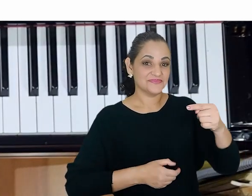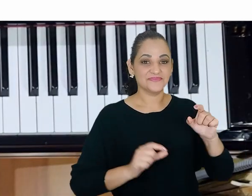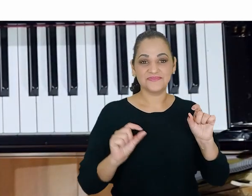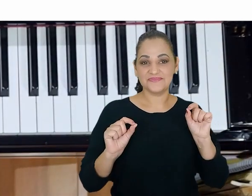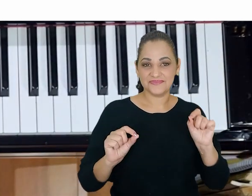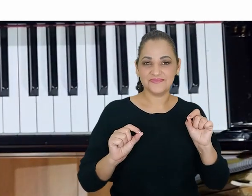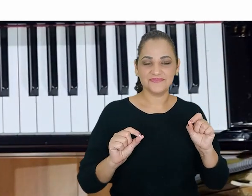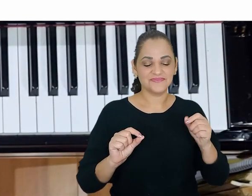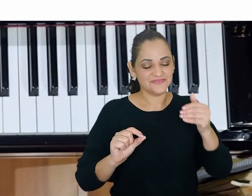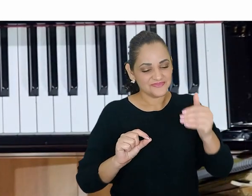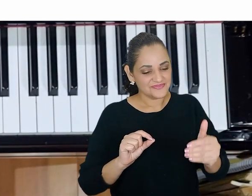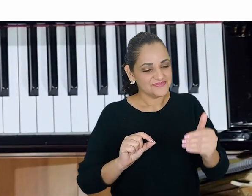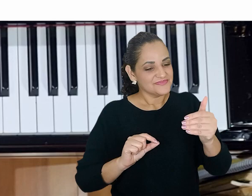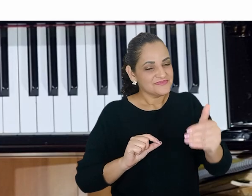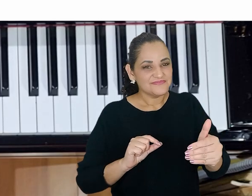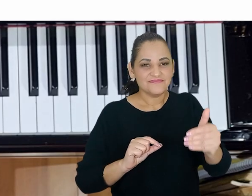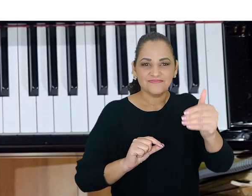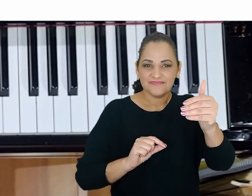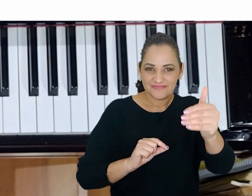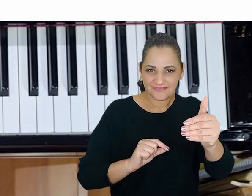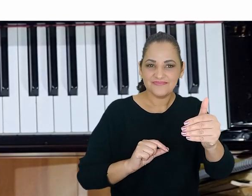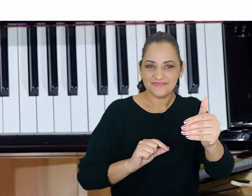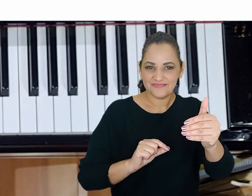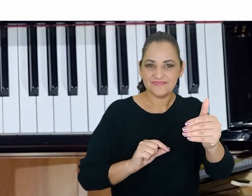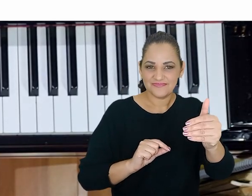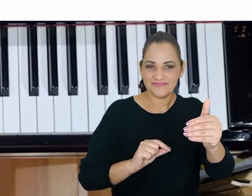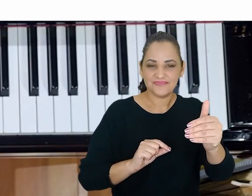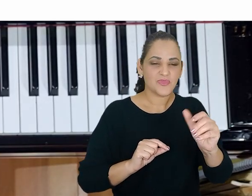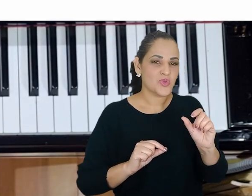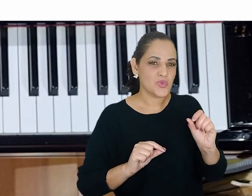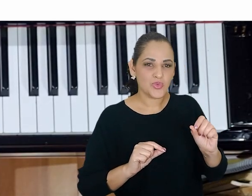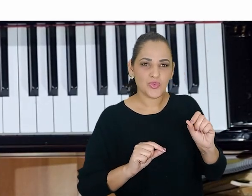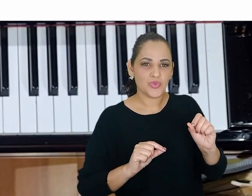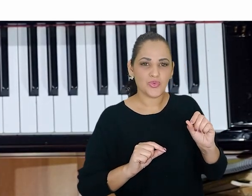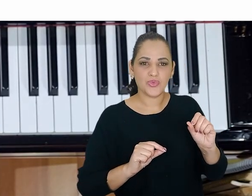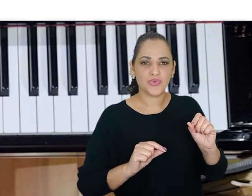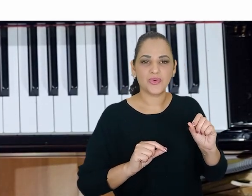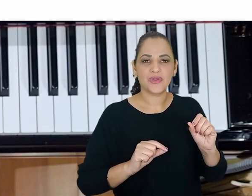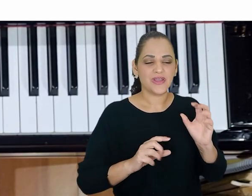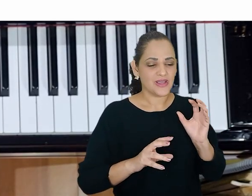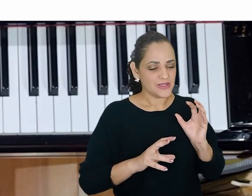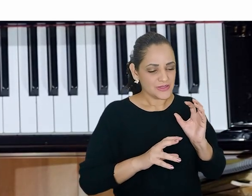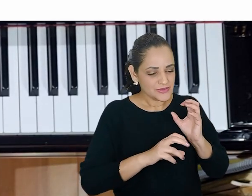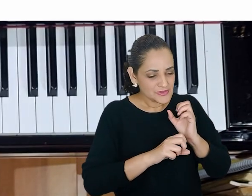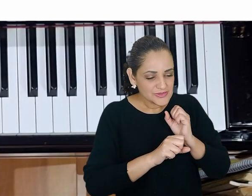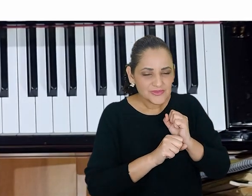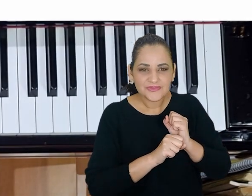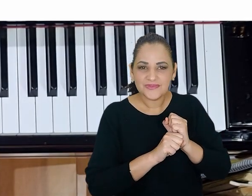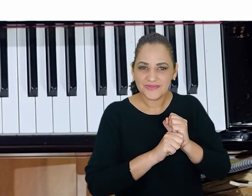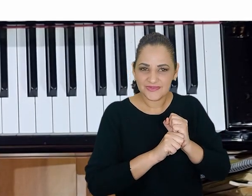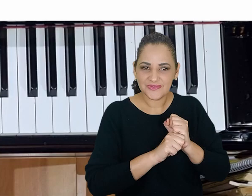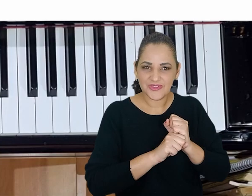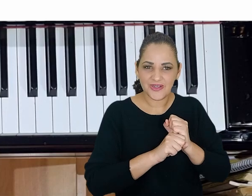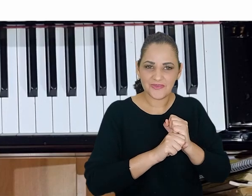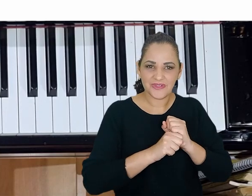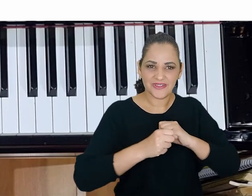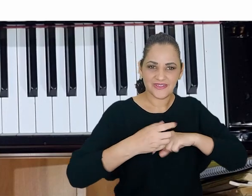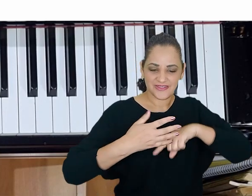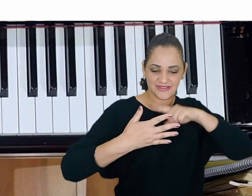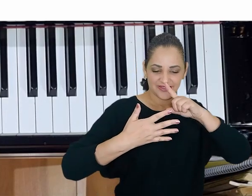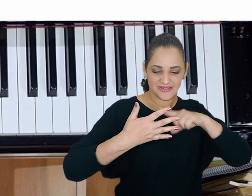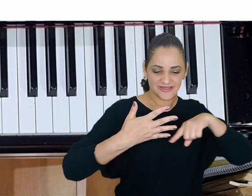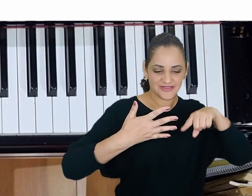Vemos em seguida uma sequência de acordes que formam um